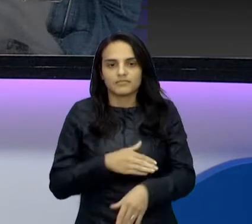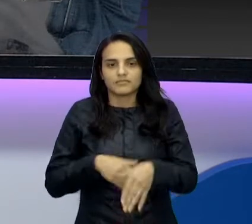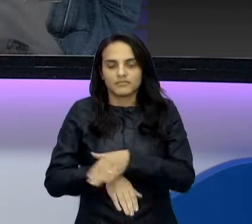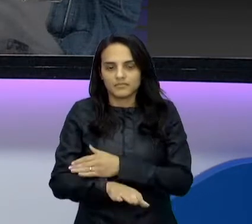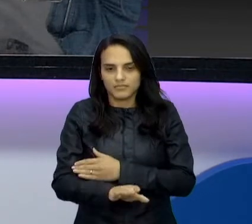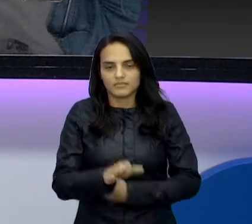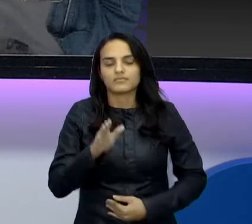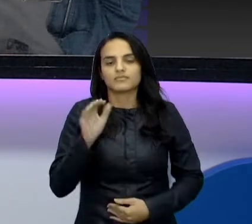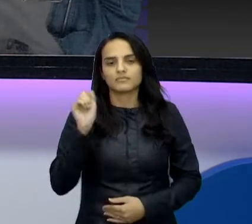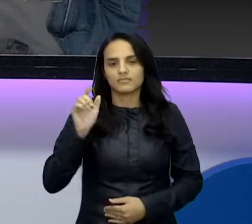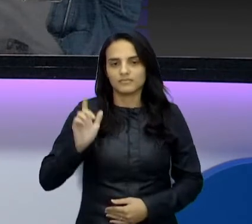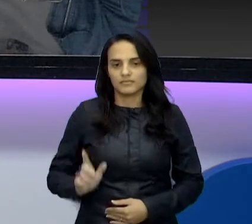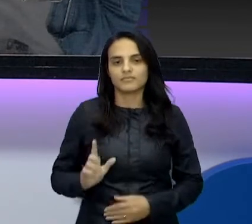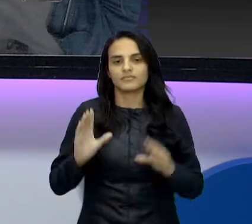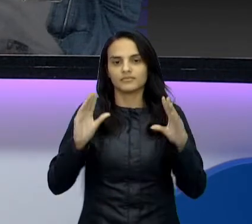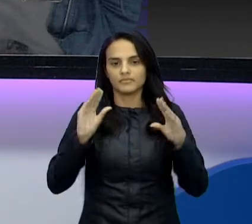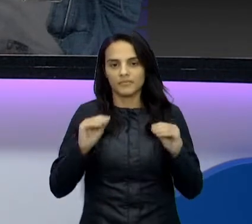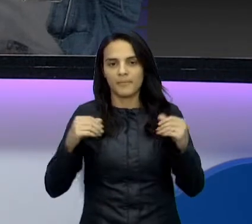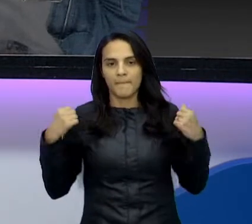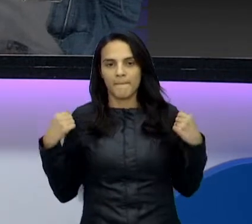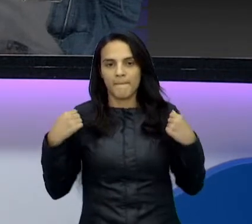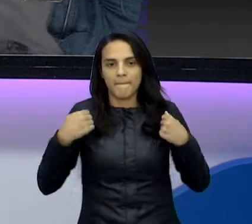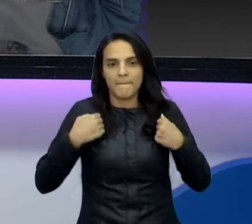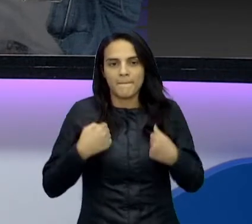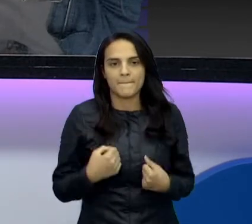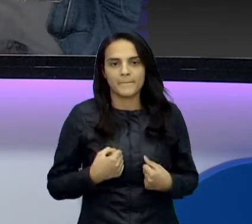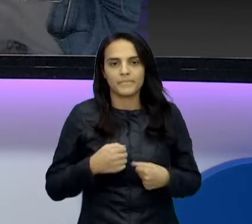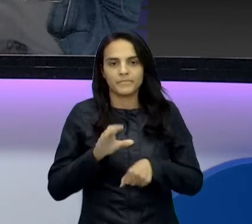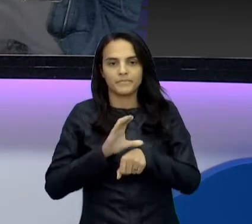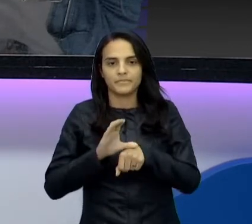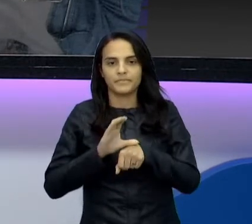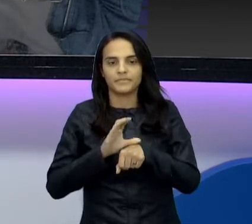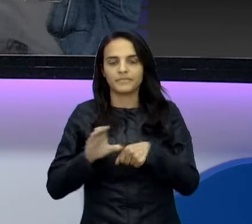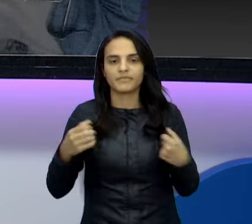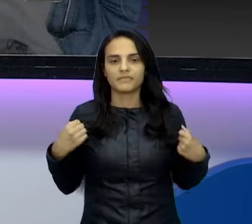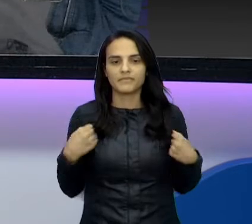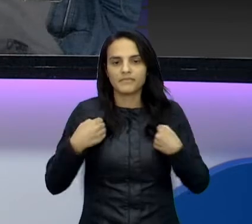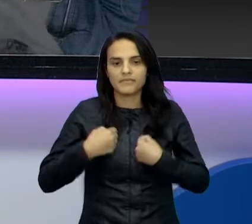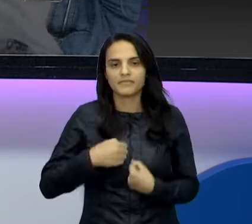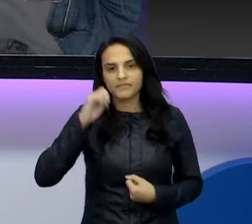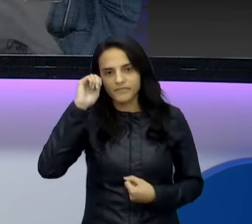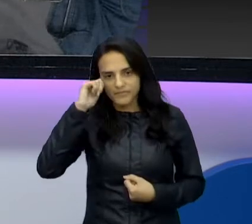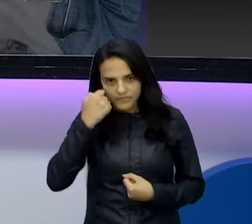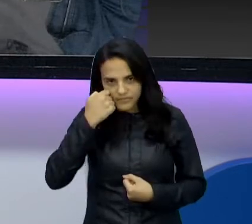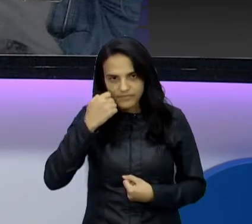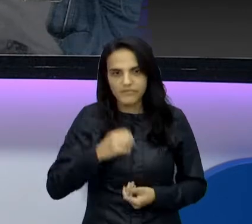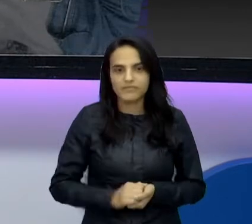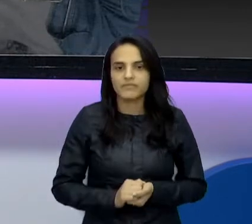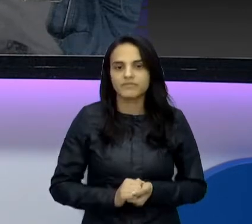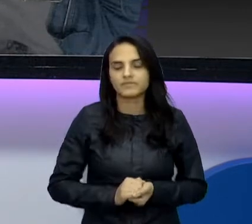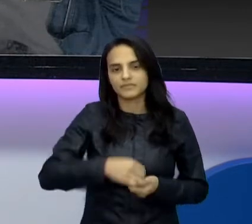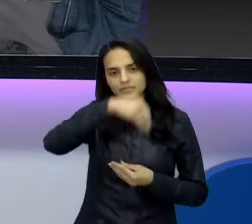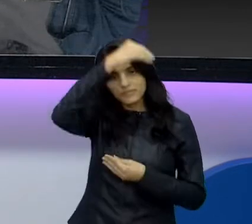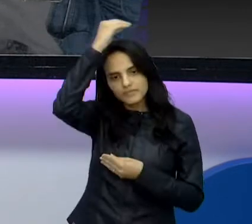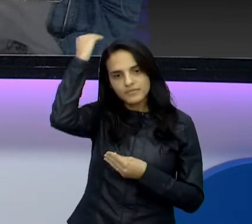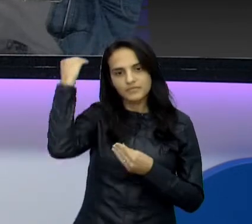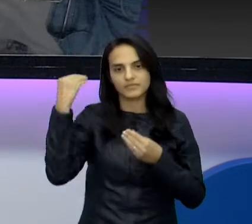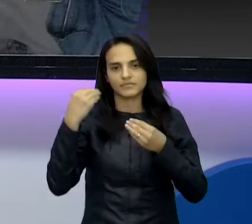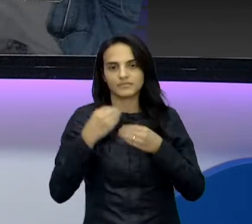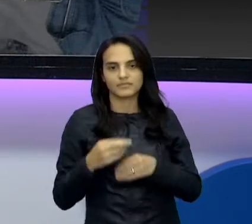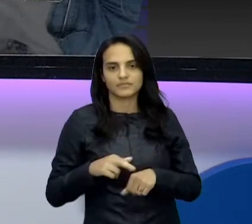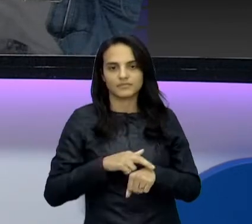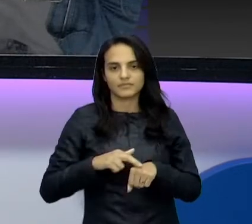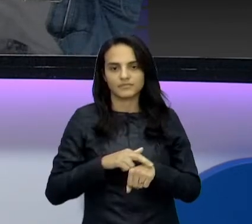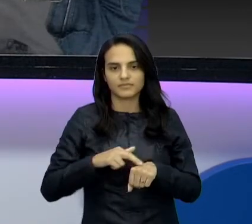escura, uma blusa de linha cinza e uma jaqueta preta e cinza e um lenço